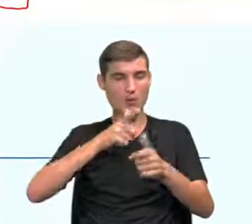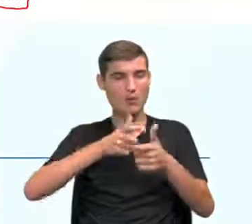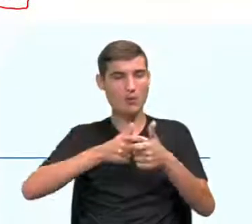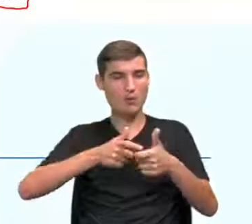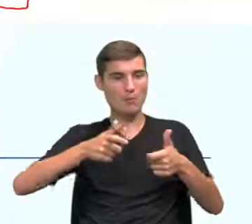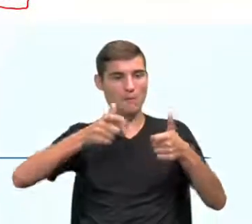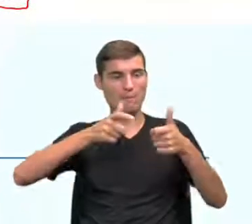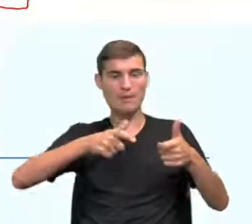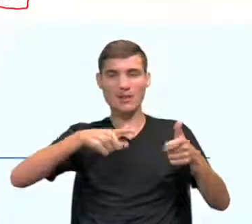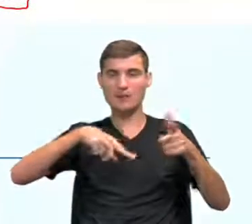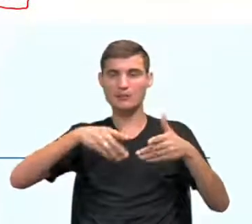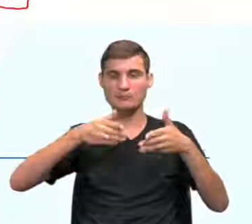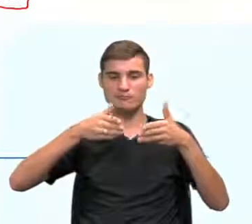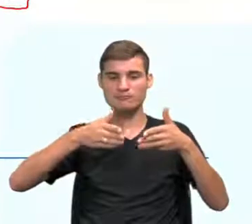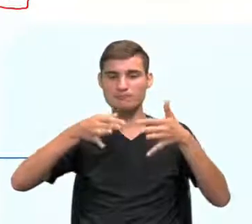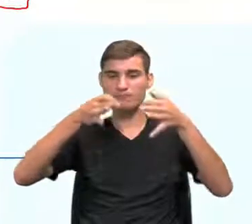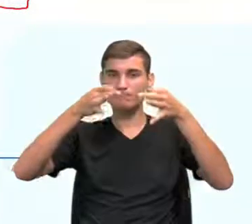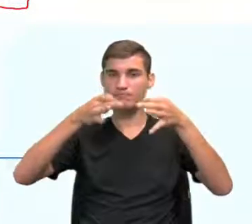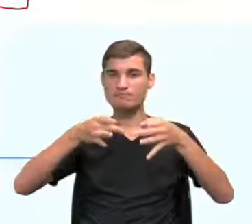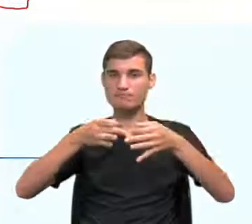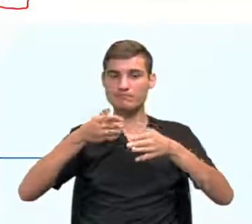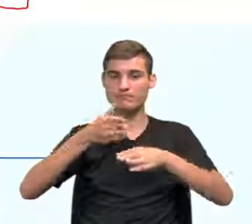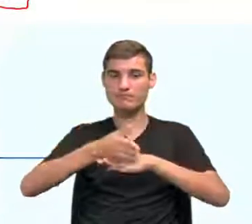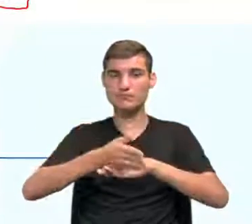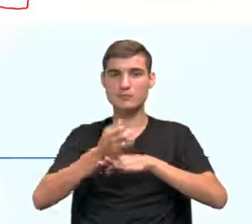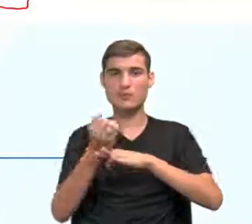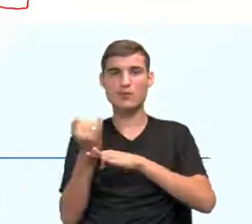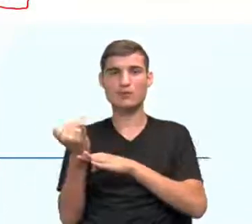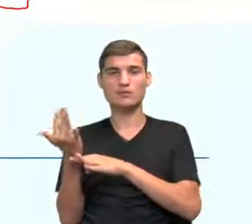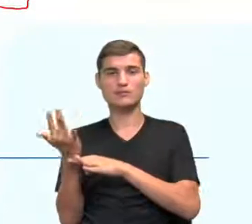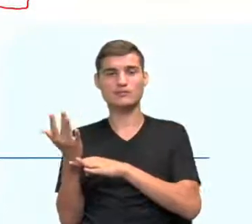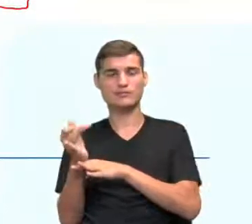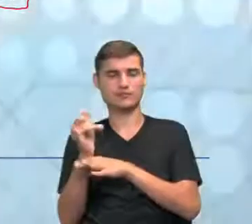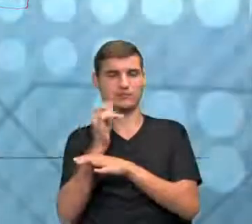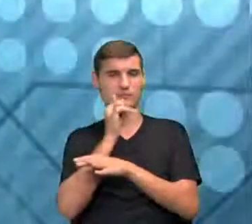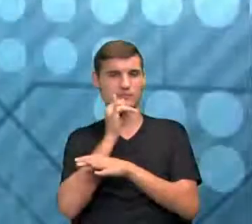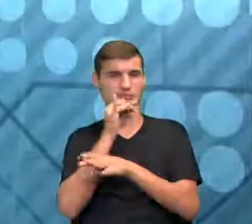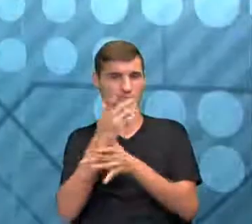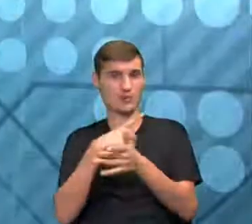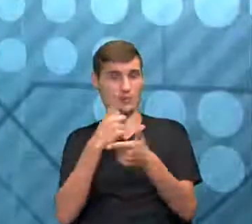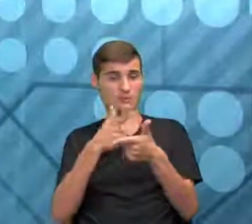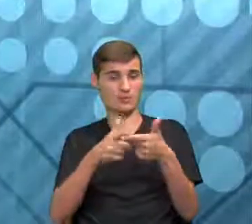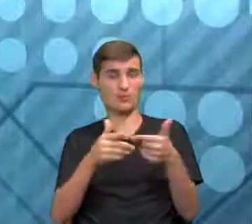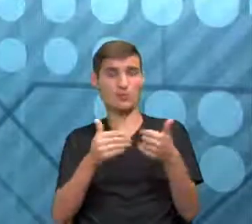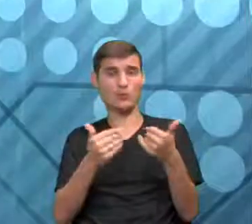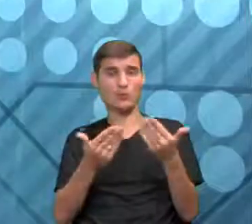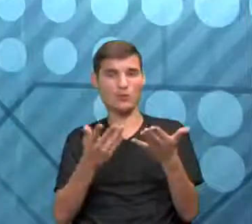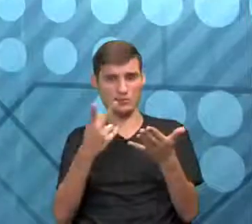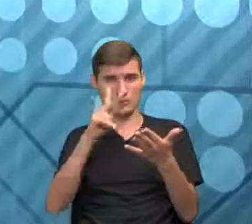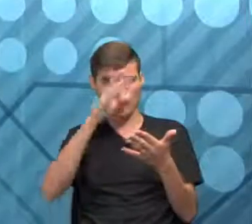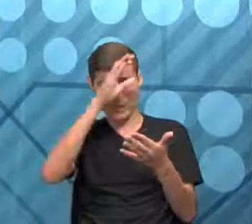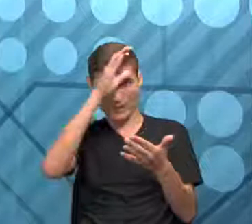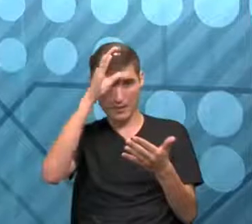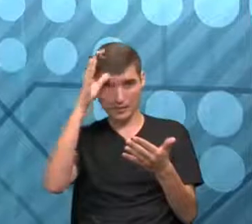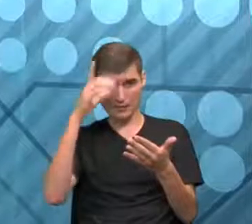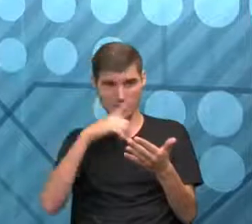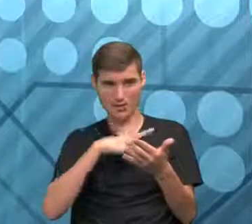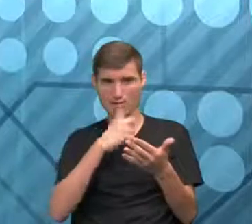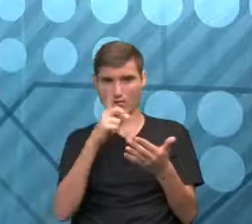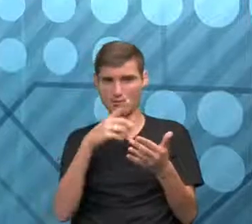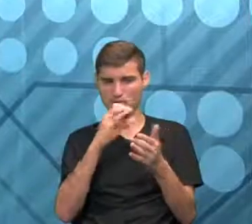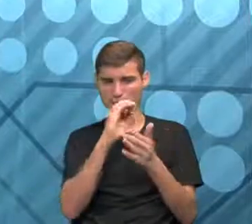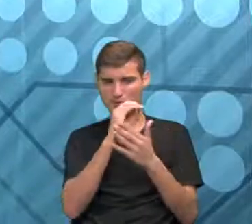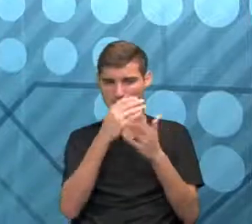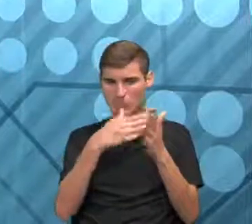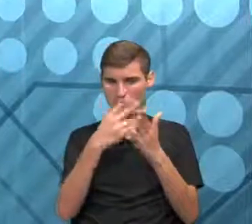aumentar a precisão desse sinal? Então, qual que é o problema? O seu cliente tem um termômetro, mede de